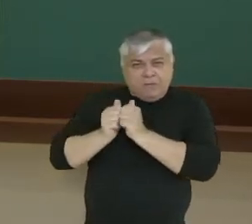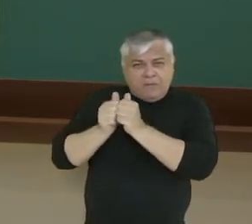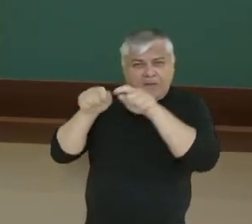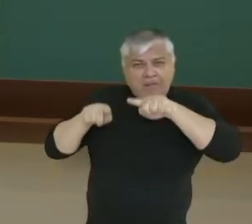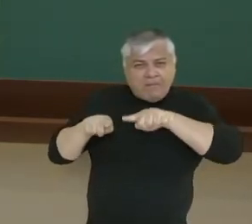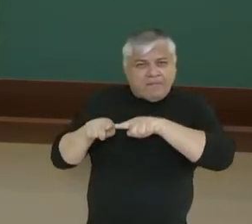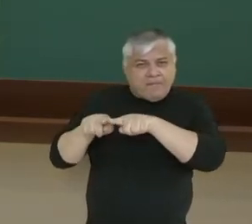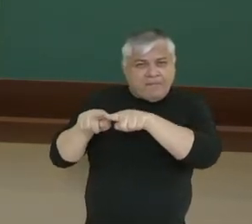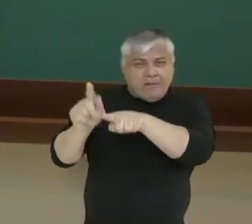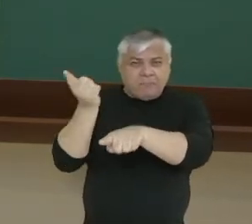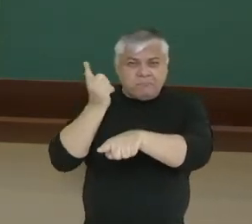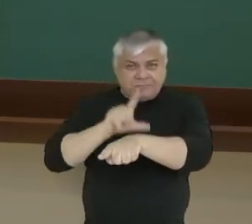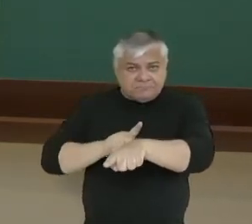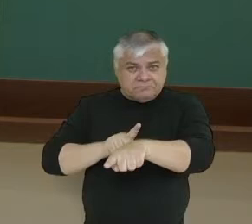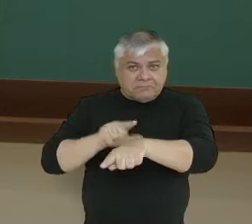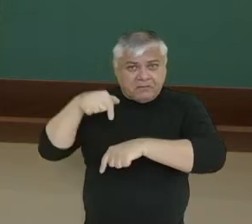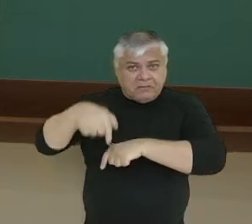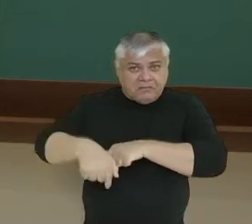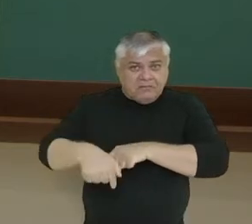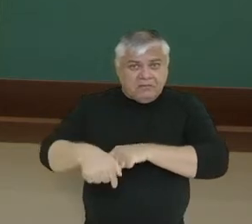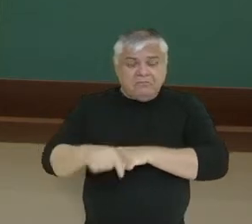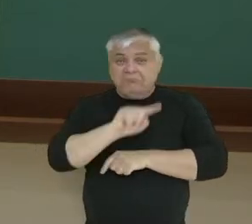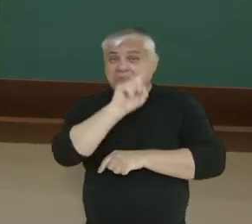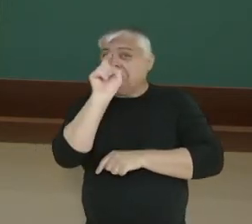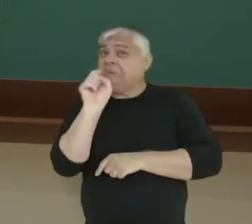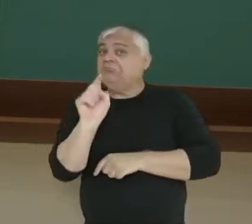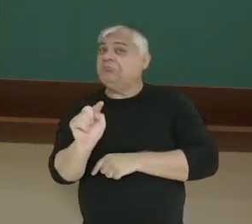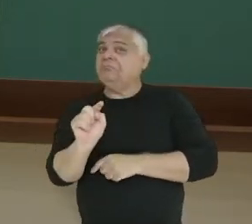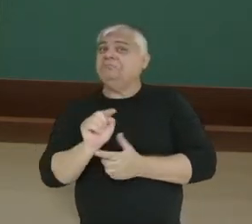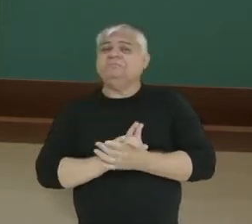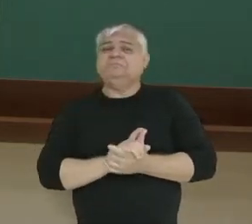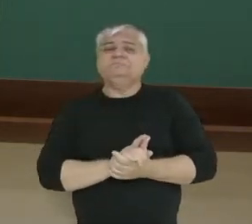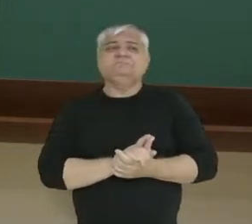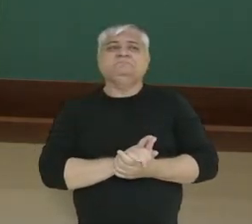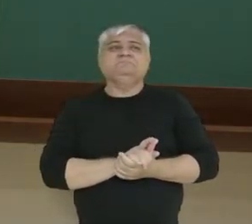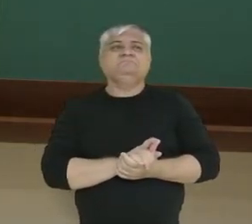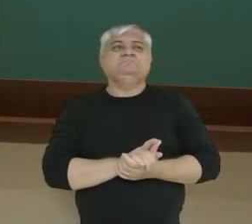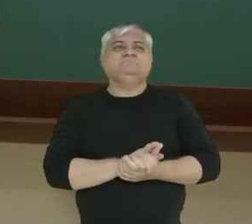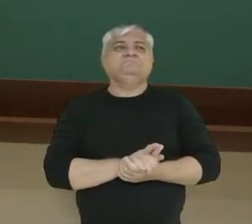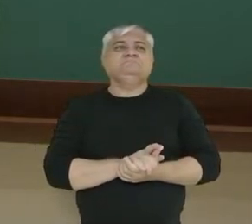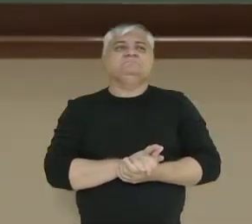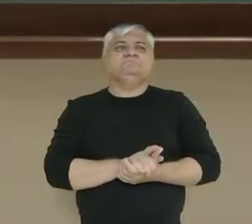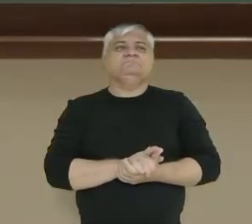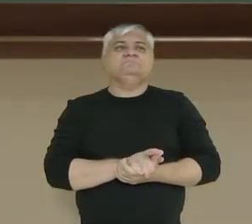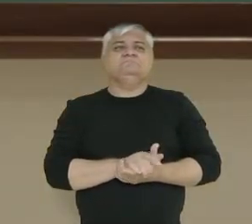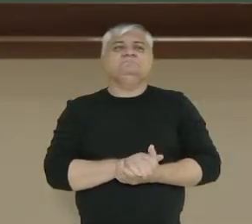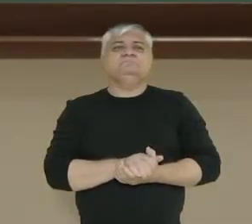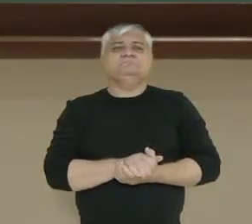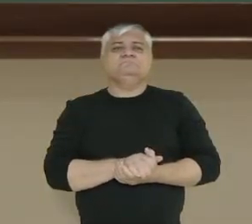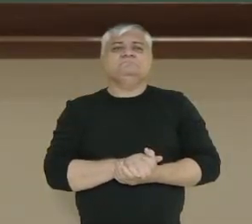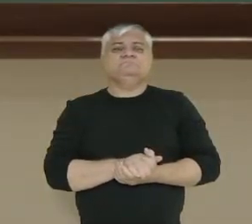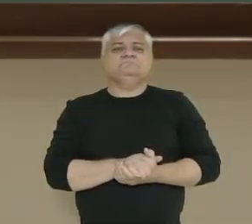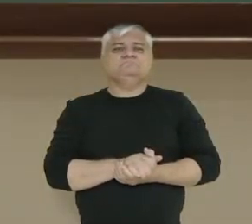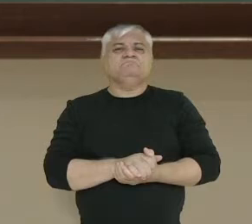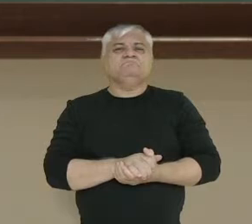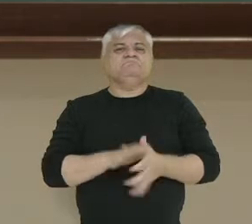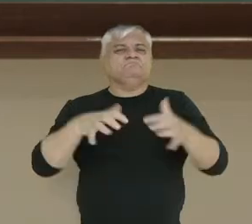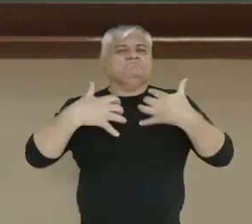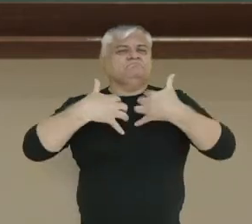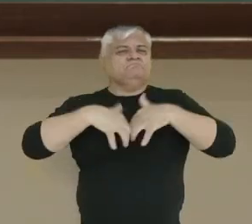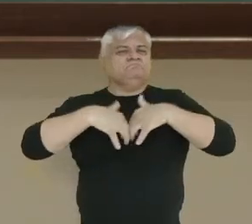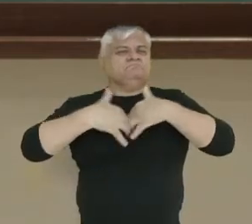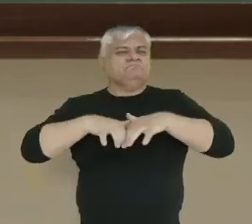história do mundo e aqui no nosso país? Vamos refletir, gente.